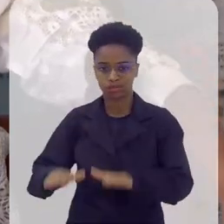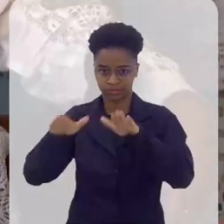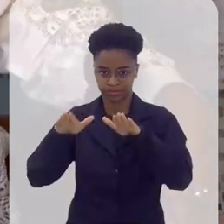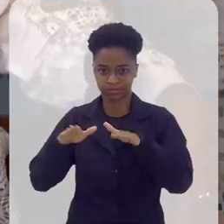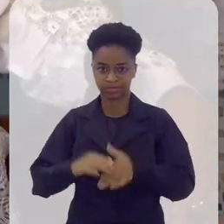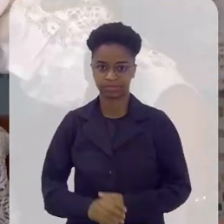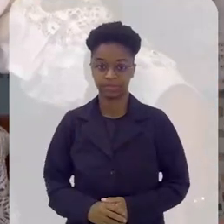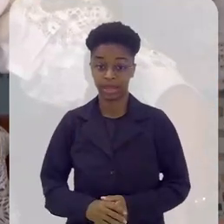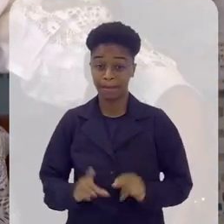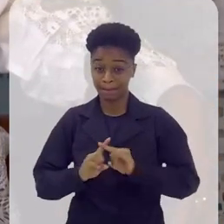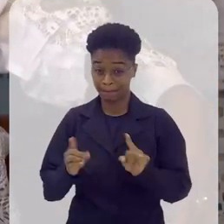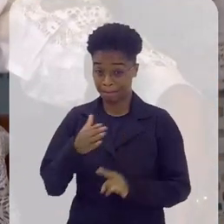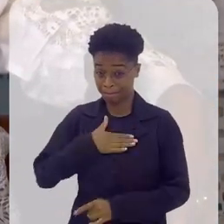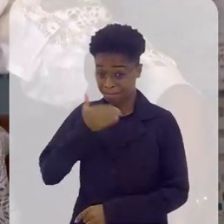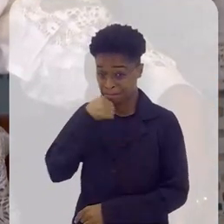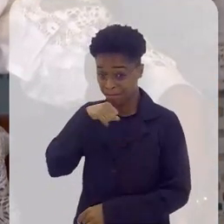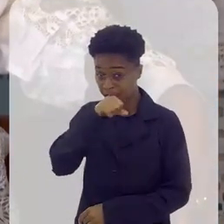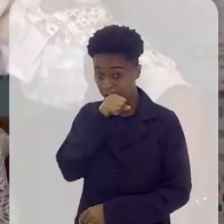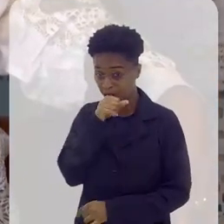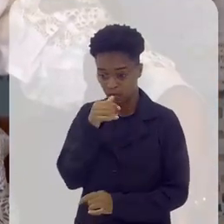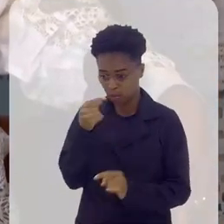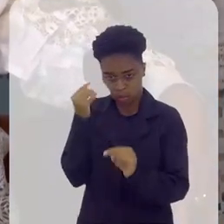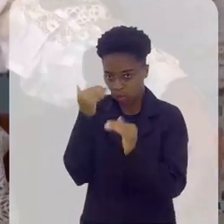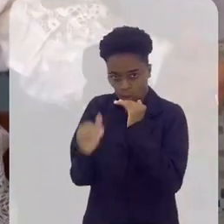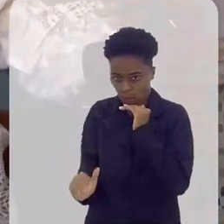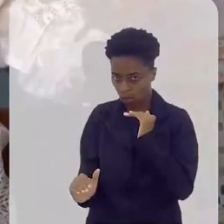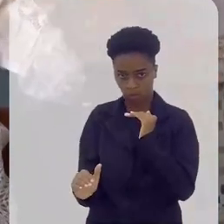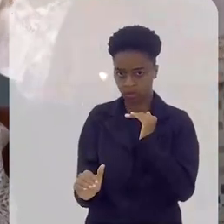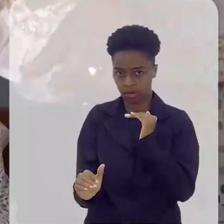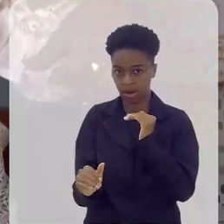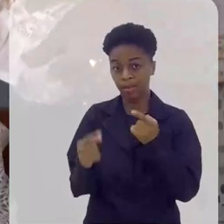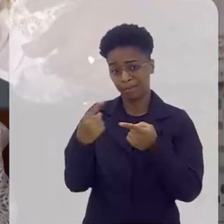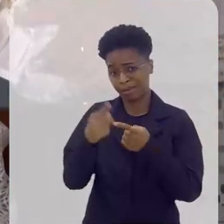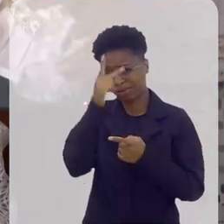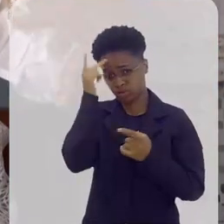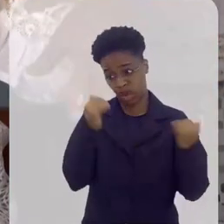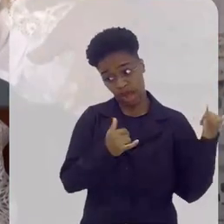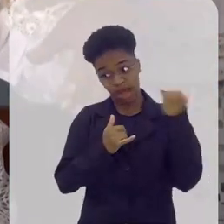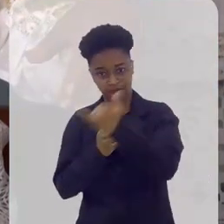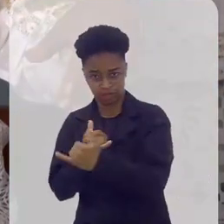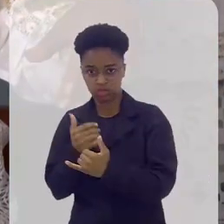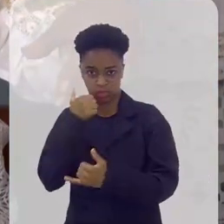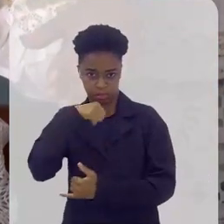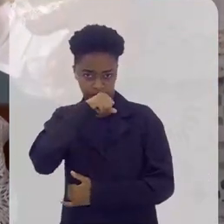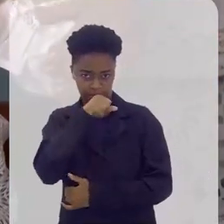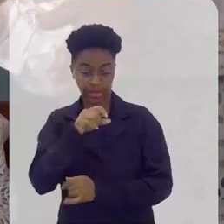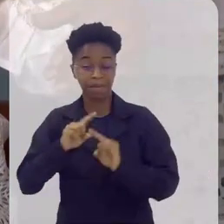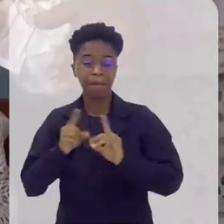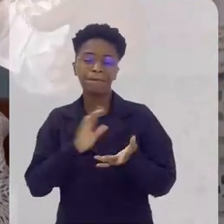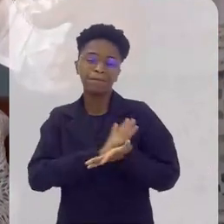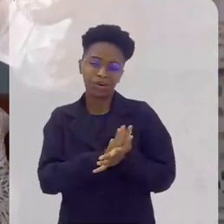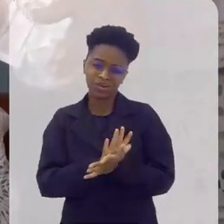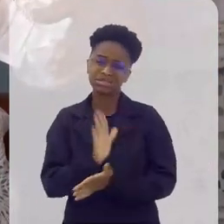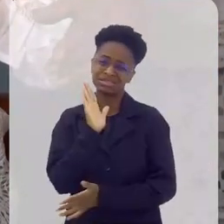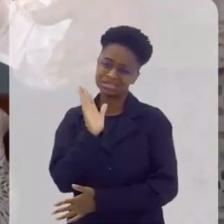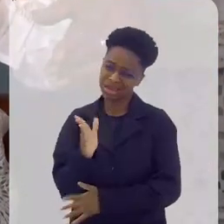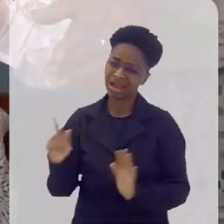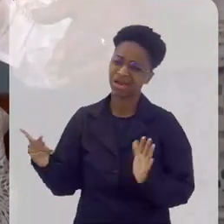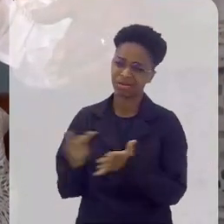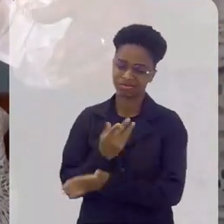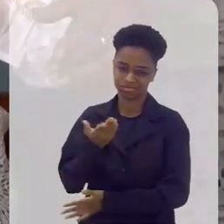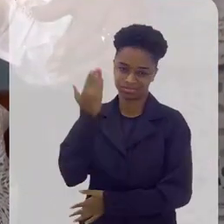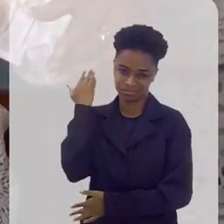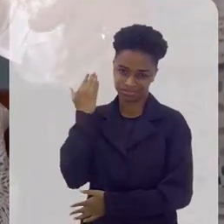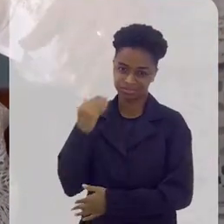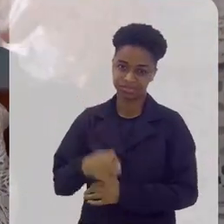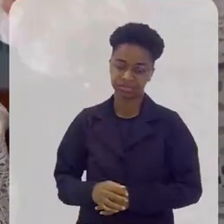Contra a vontade da minha mãe, ela foi comunicada desse episódio. E o preconceito já